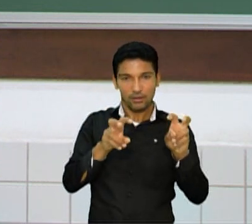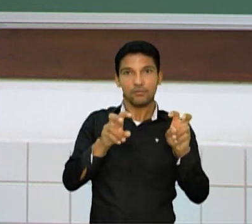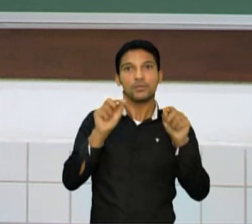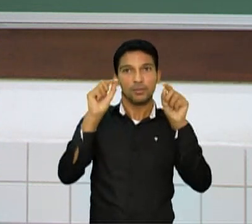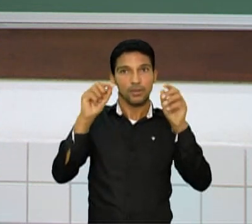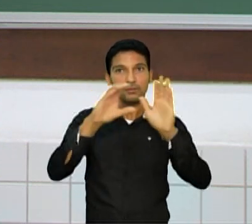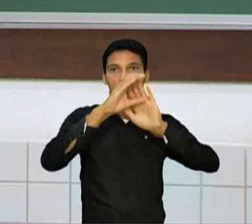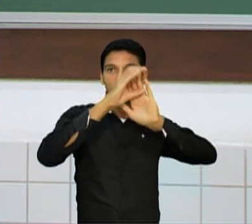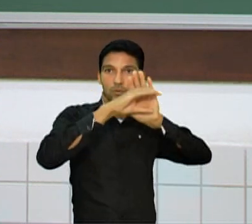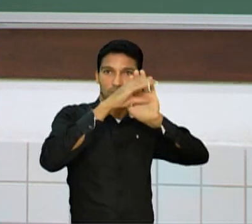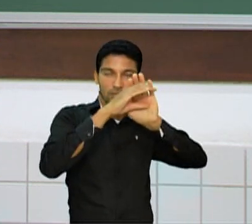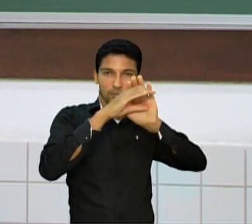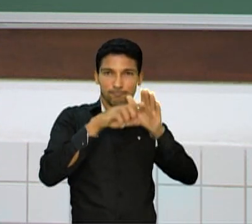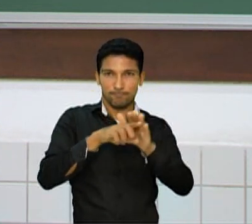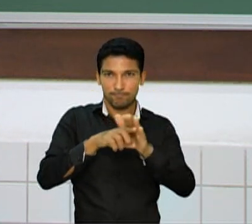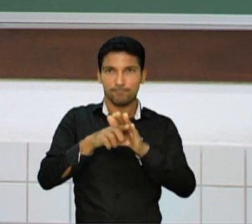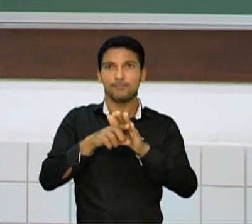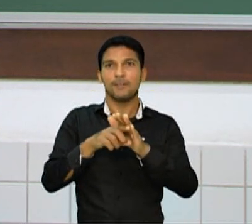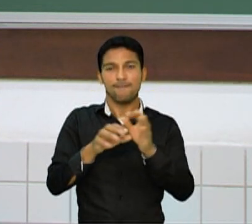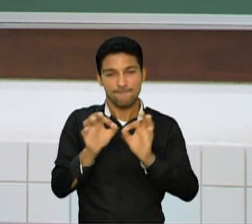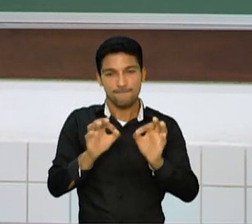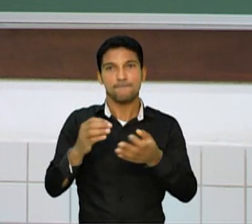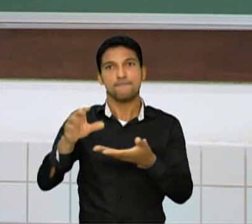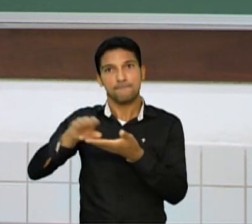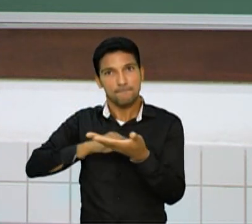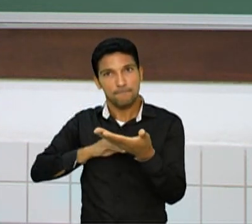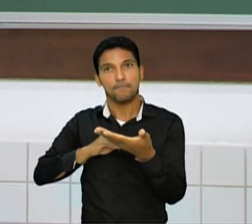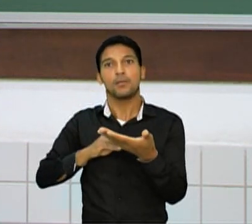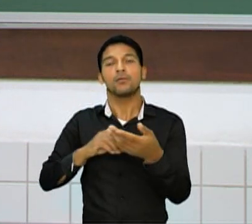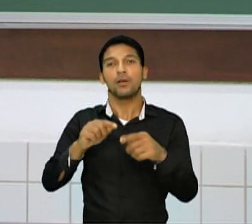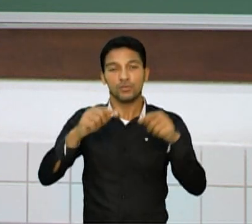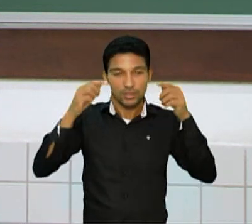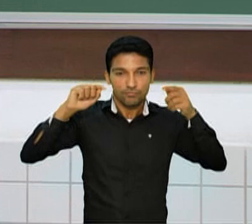desenhos e esquemas, para que você tenha um aprofundamento correto